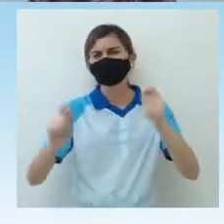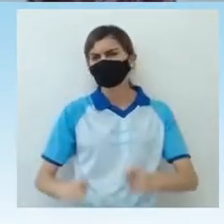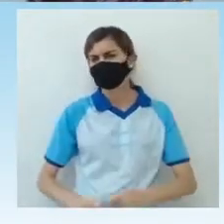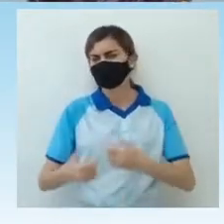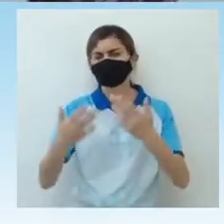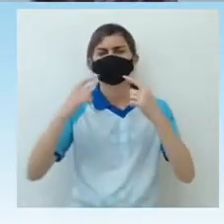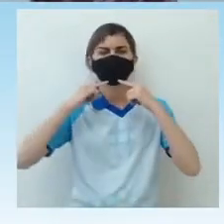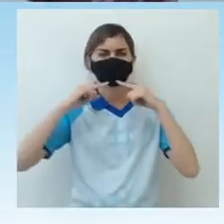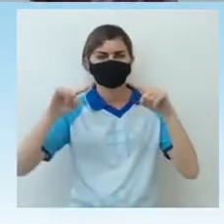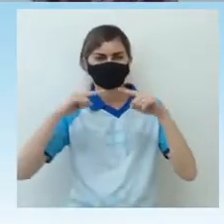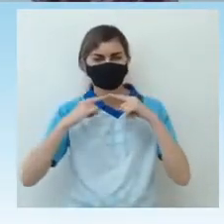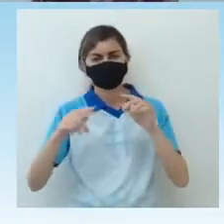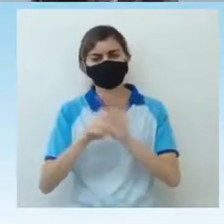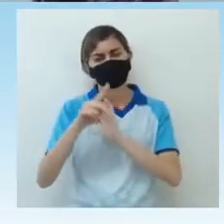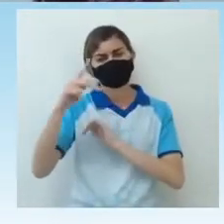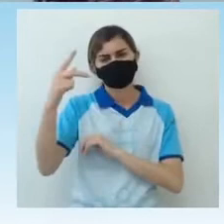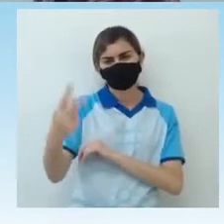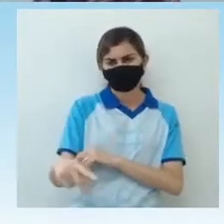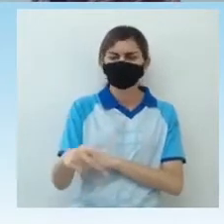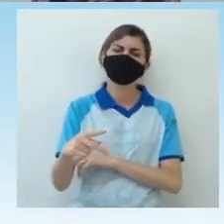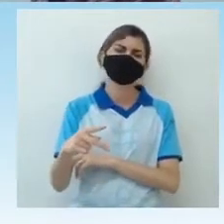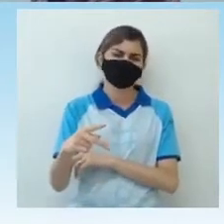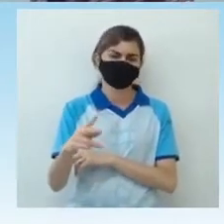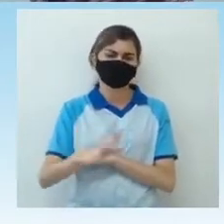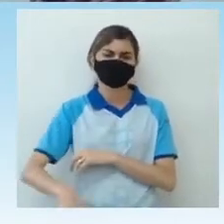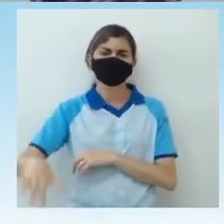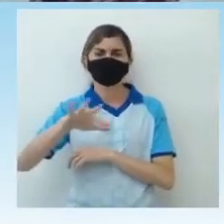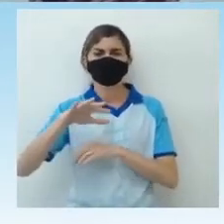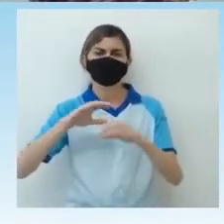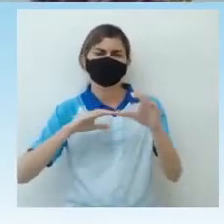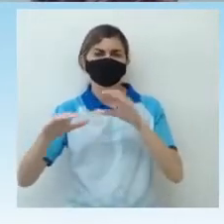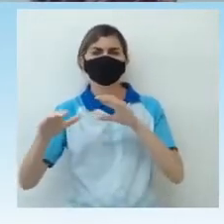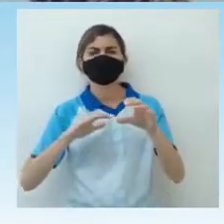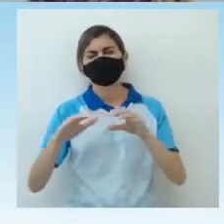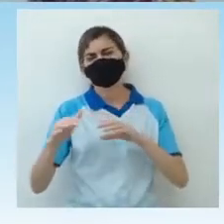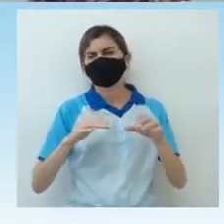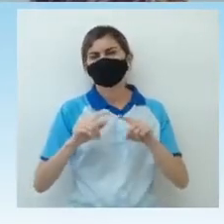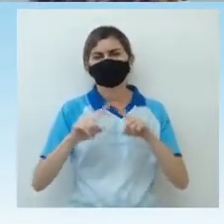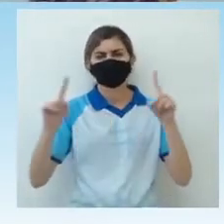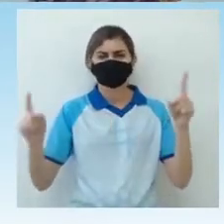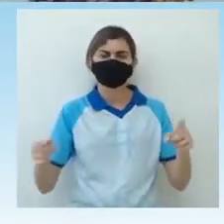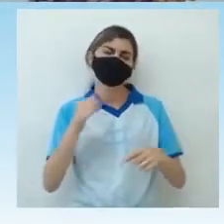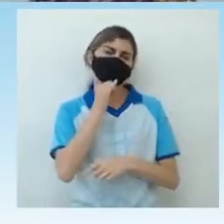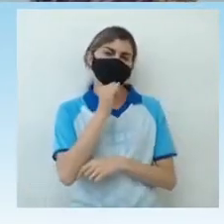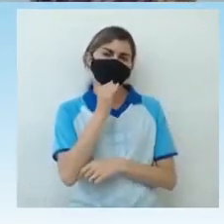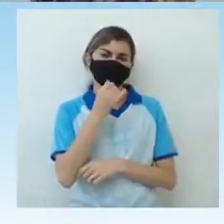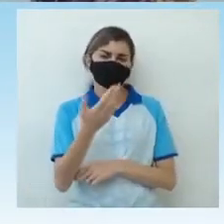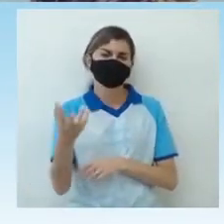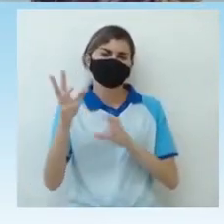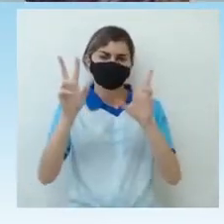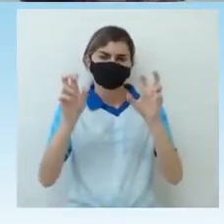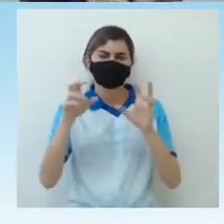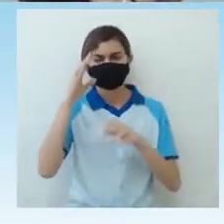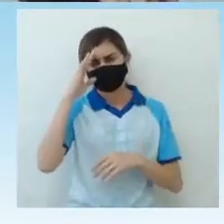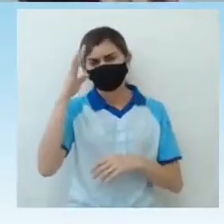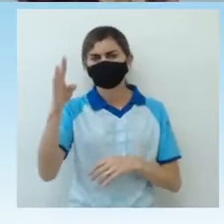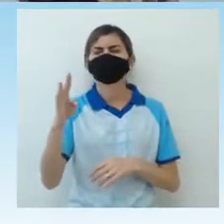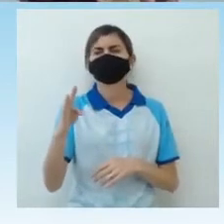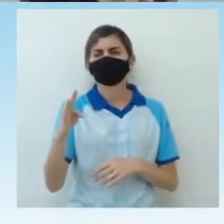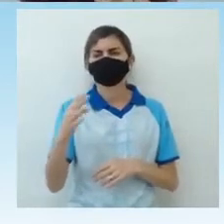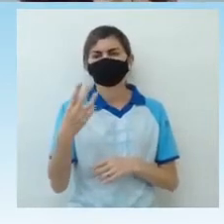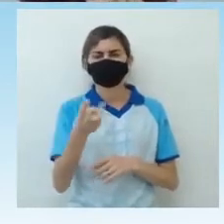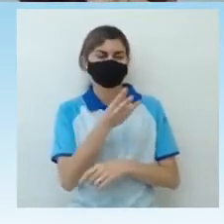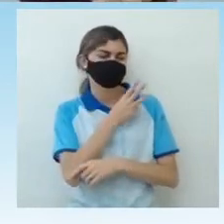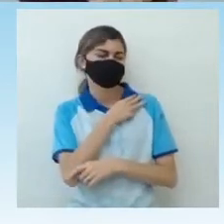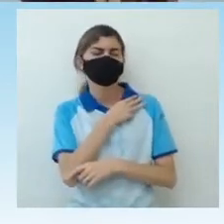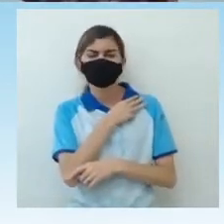para criticar os próprios meios de comunicação. Um exemplo que vai ser tema principalmente do